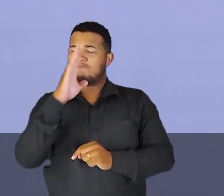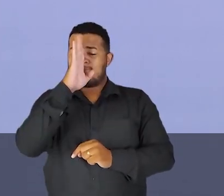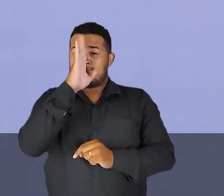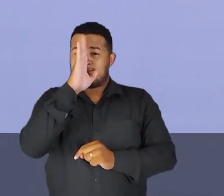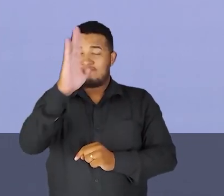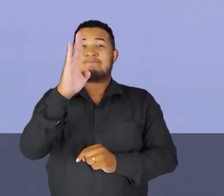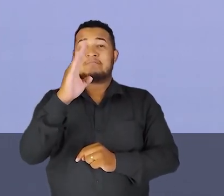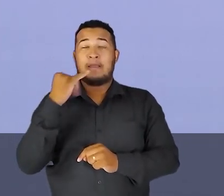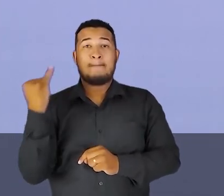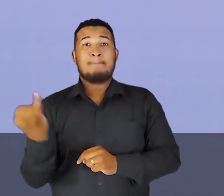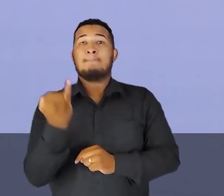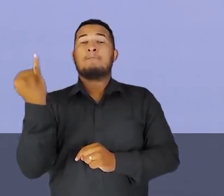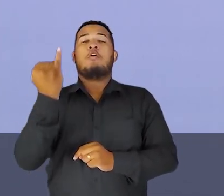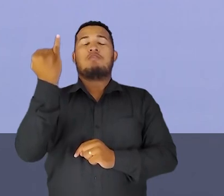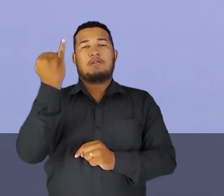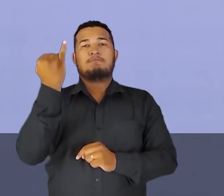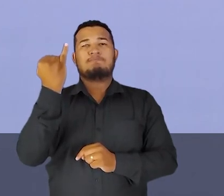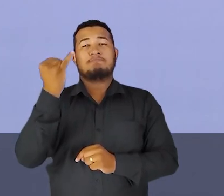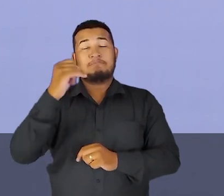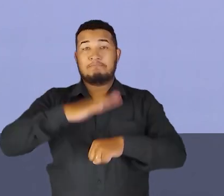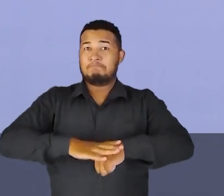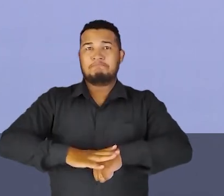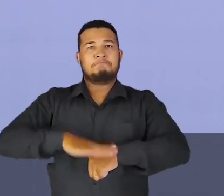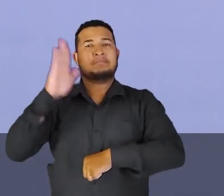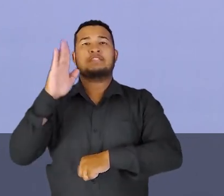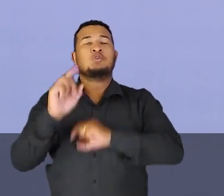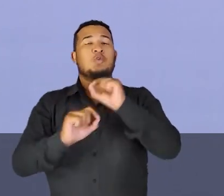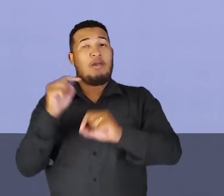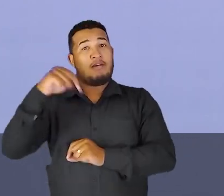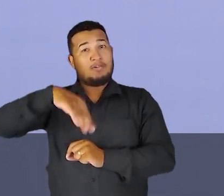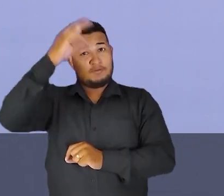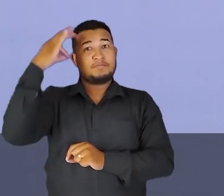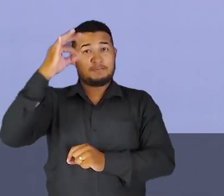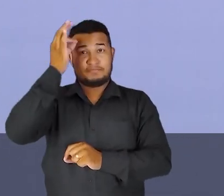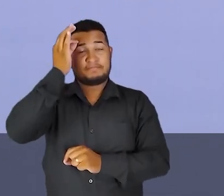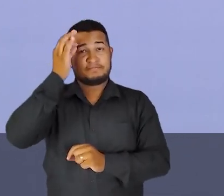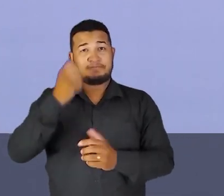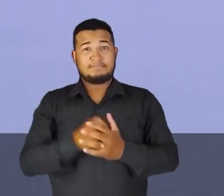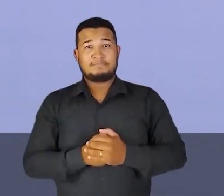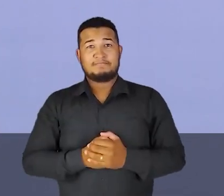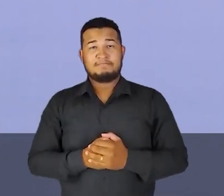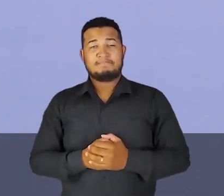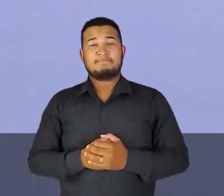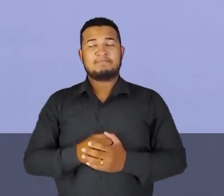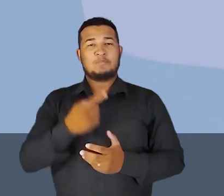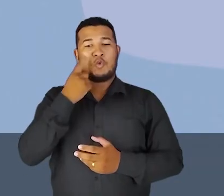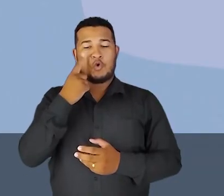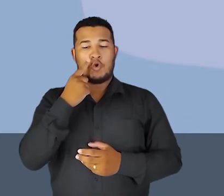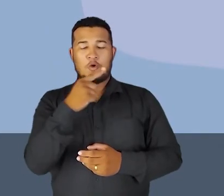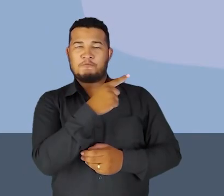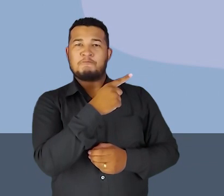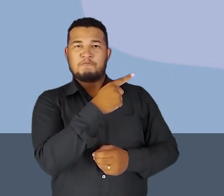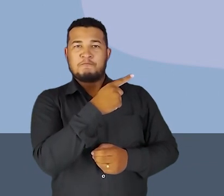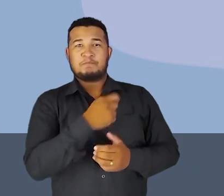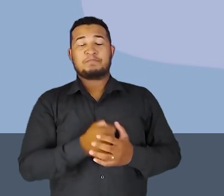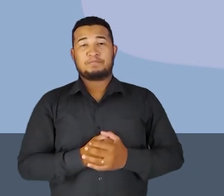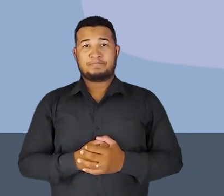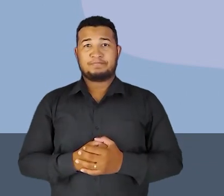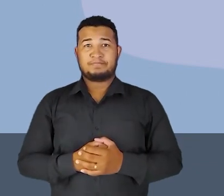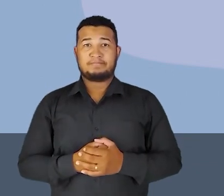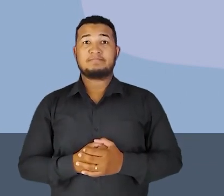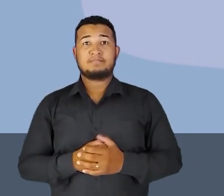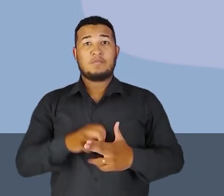que teve uma importância maior, vamos dizer assim, aqui no estado do Espírito Santo. Veja na sua tela.